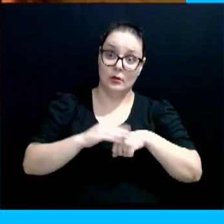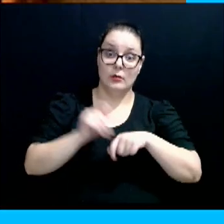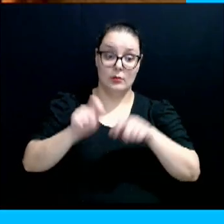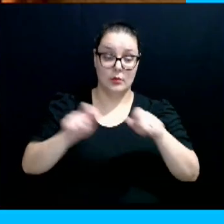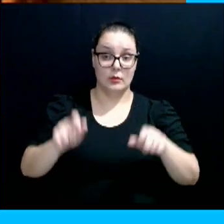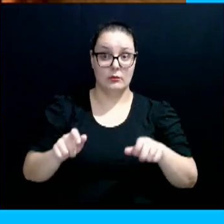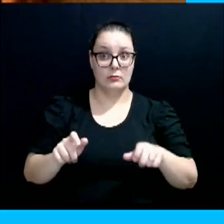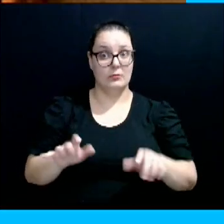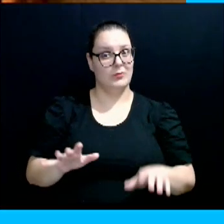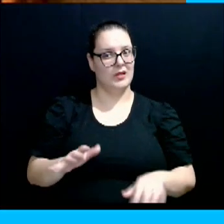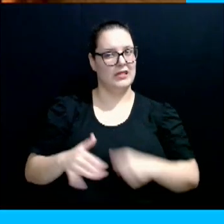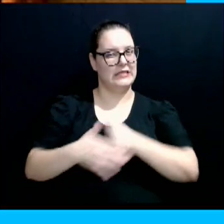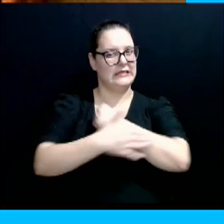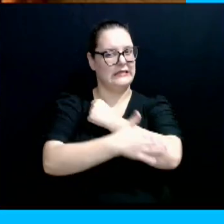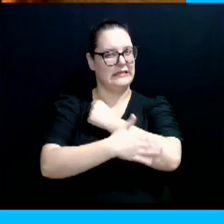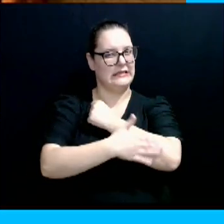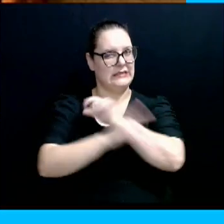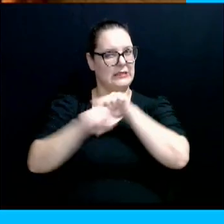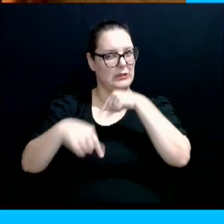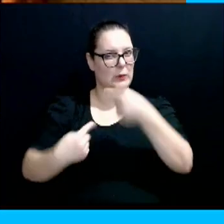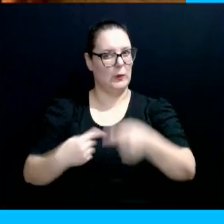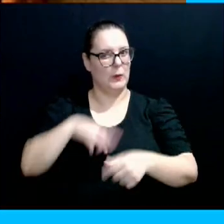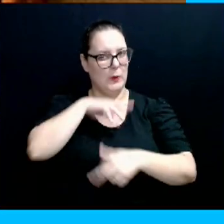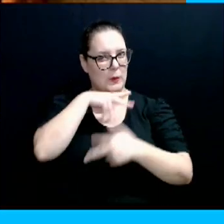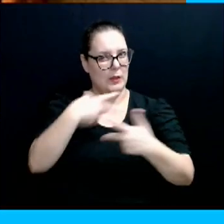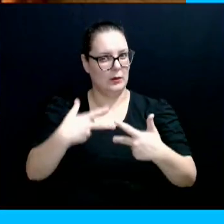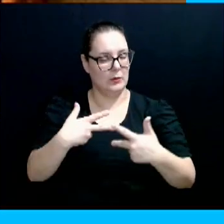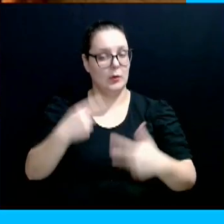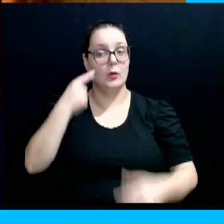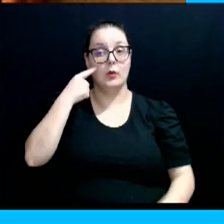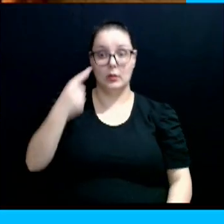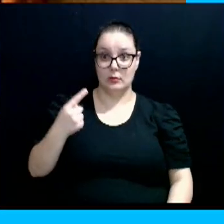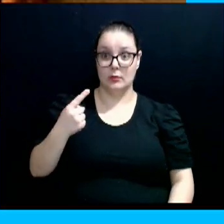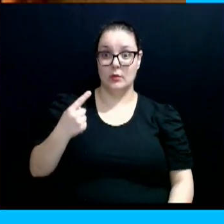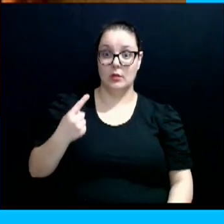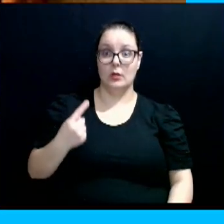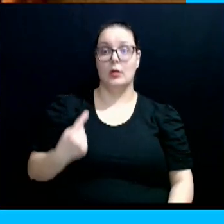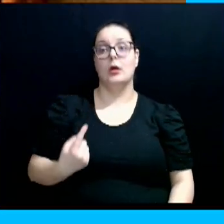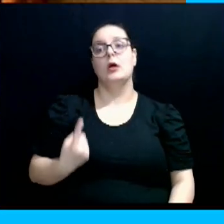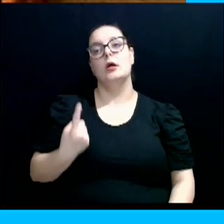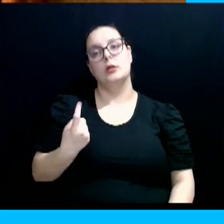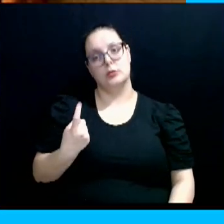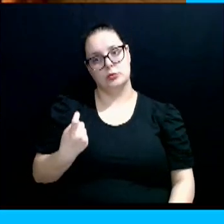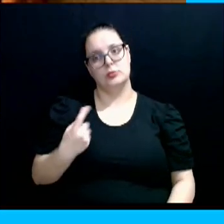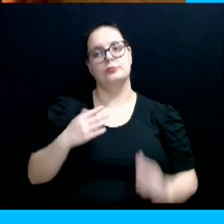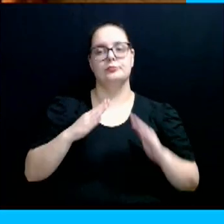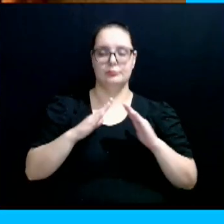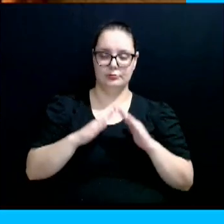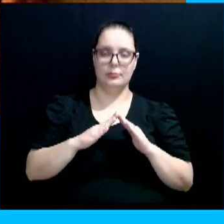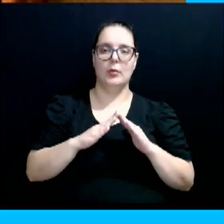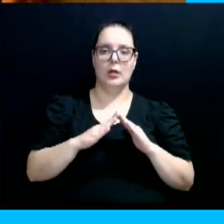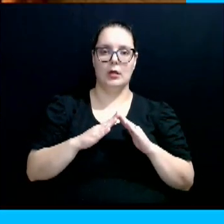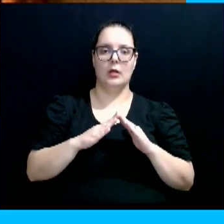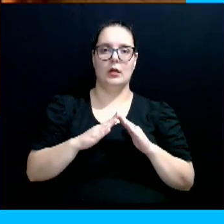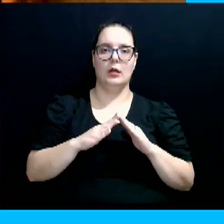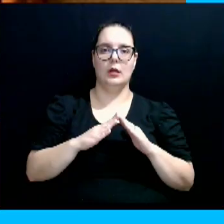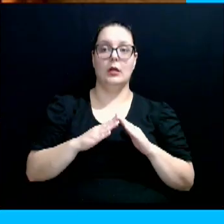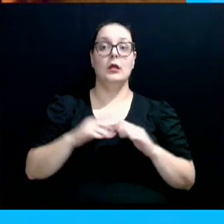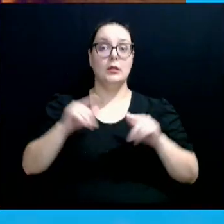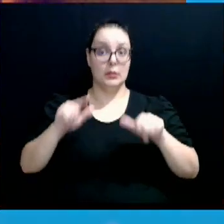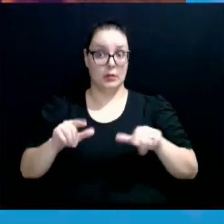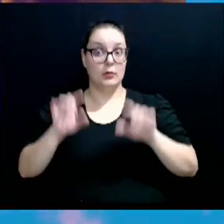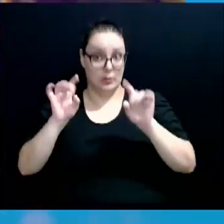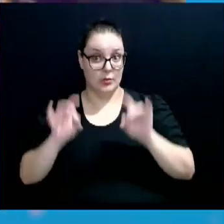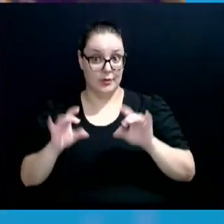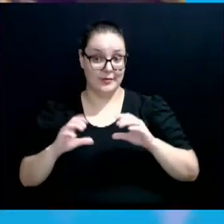ciumento com outros bichos. O ideal é que ele seja o filho único da casa, Quem aí tem um lugar exclusivo e cheio de amor